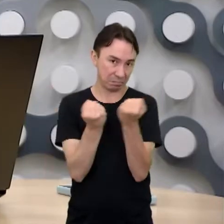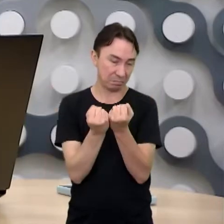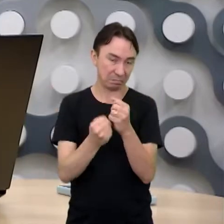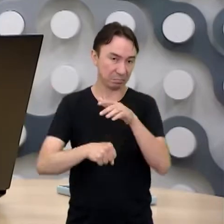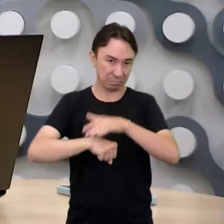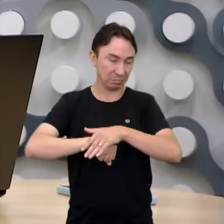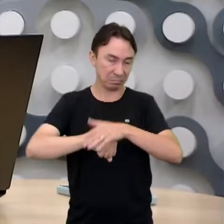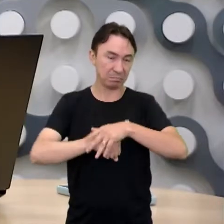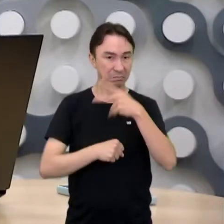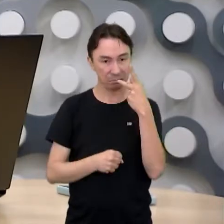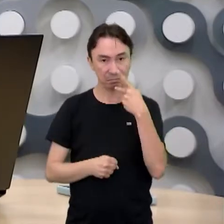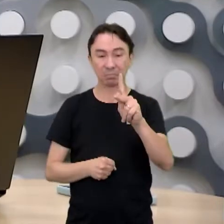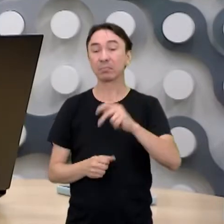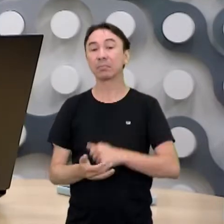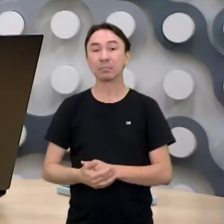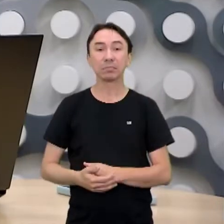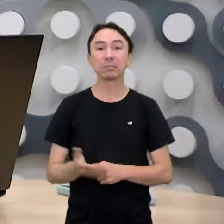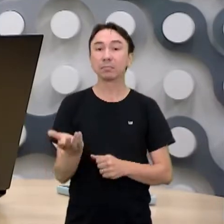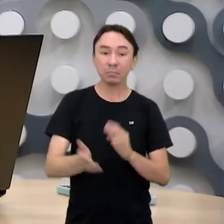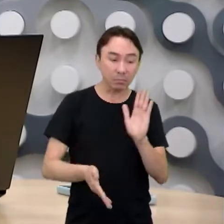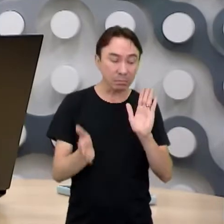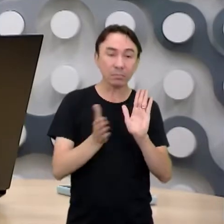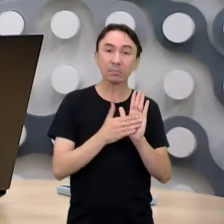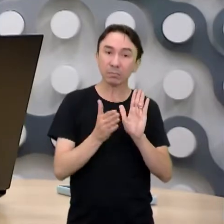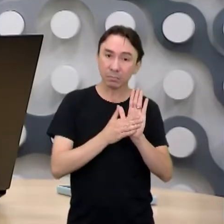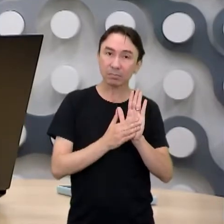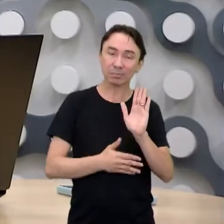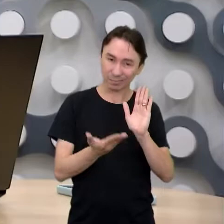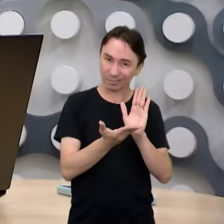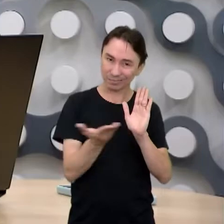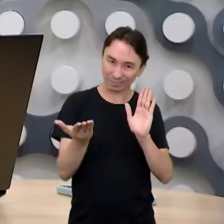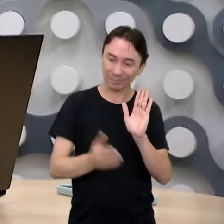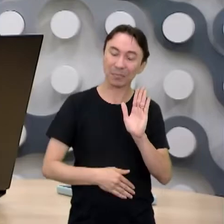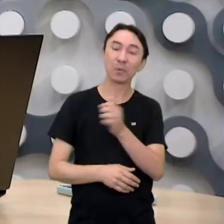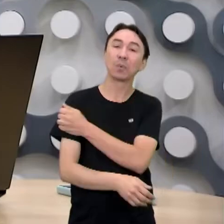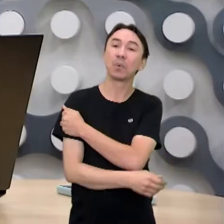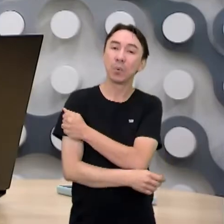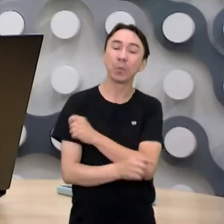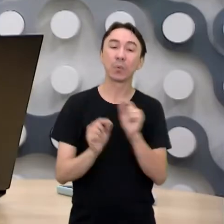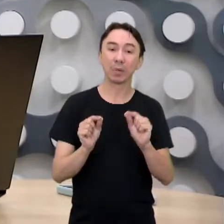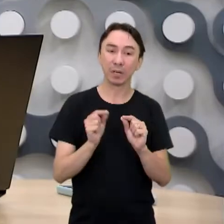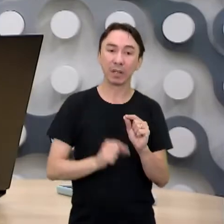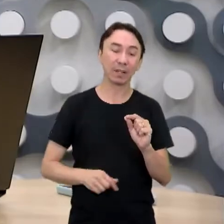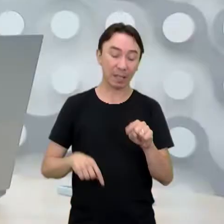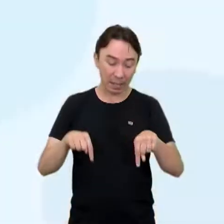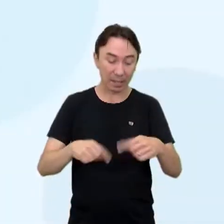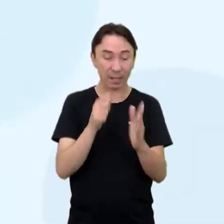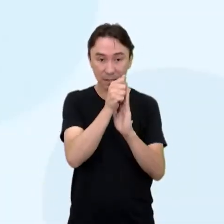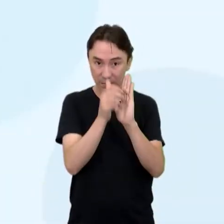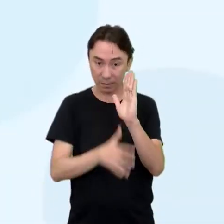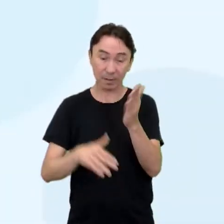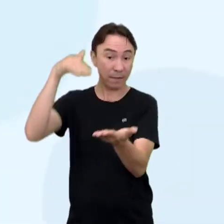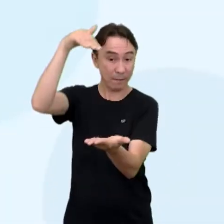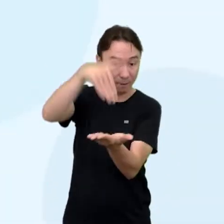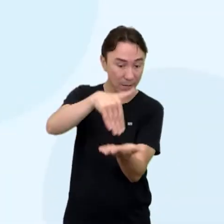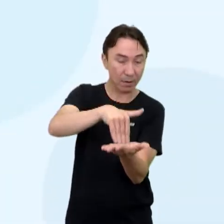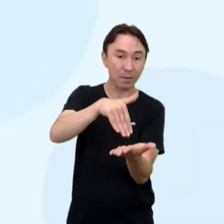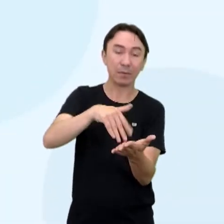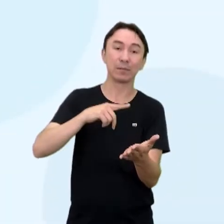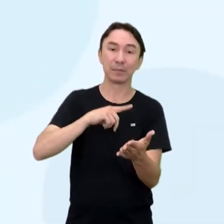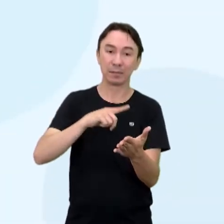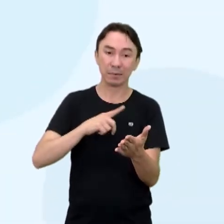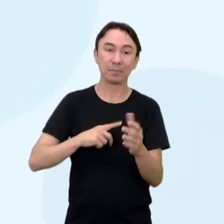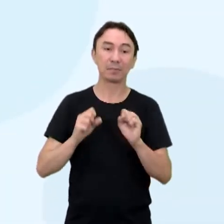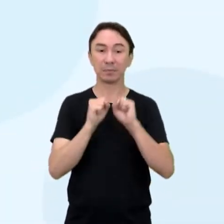de orientação para o aluno do mapa é de fazer um seminário ao final desta atividade. Então eu trouxe para vocês